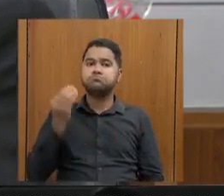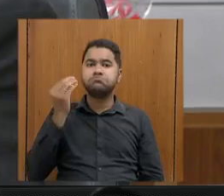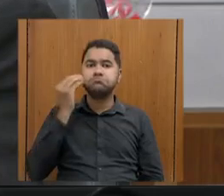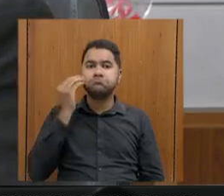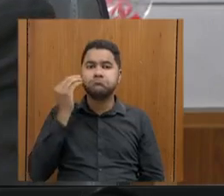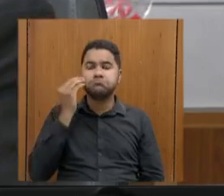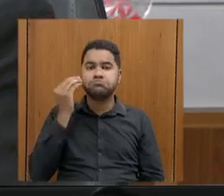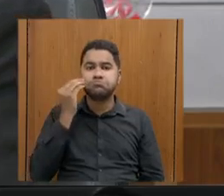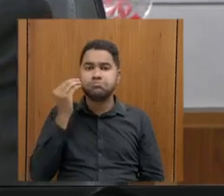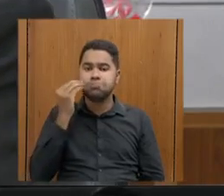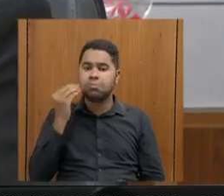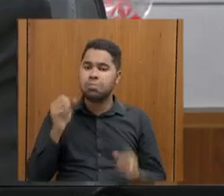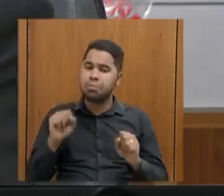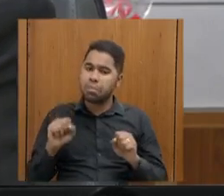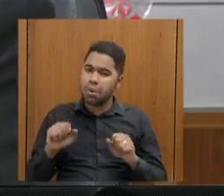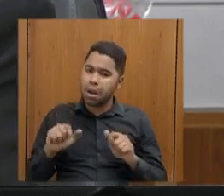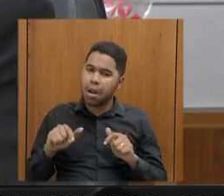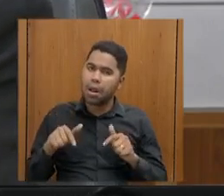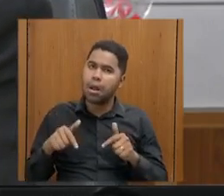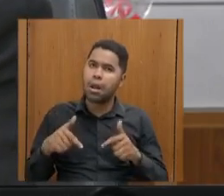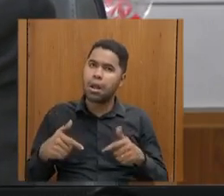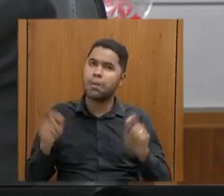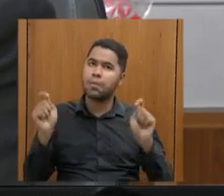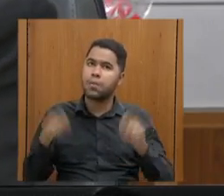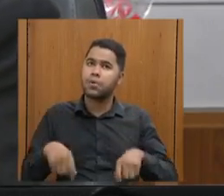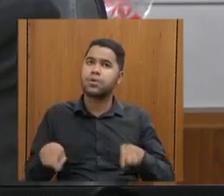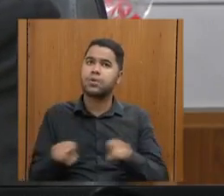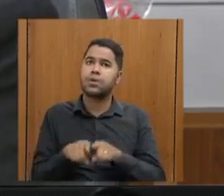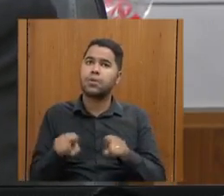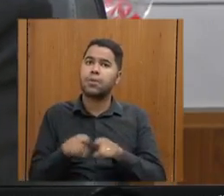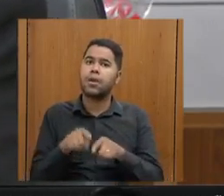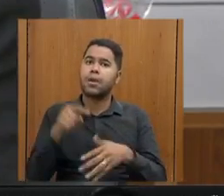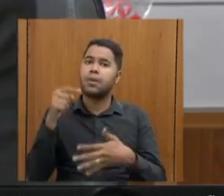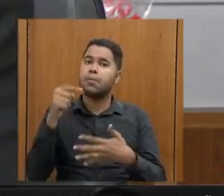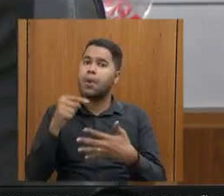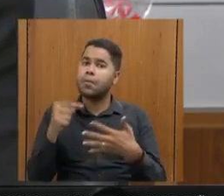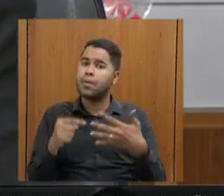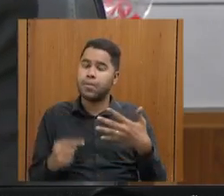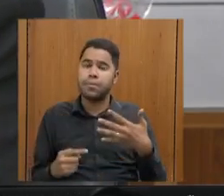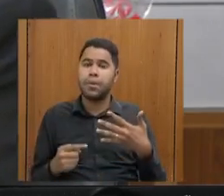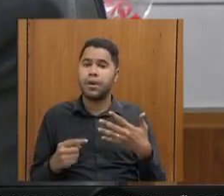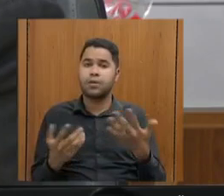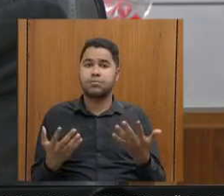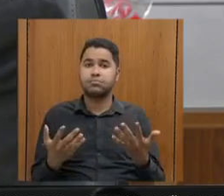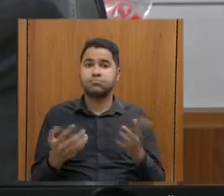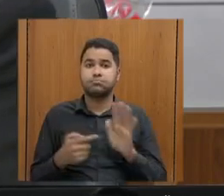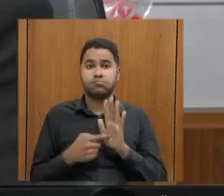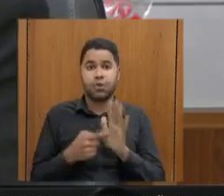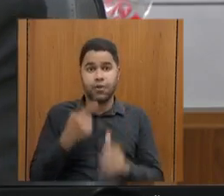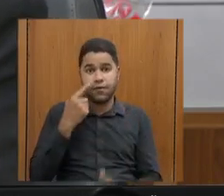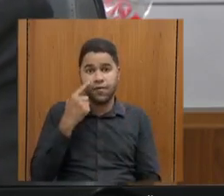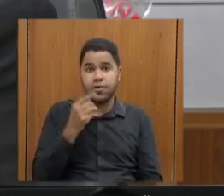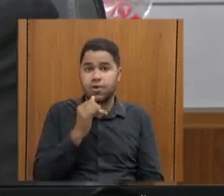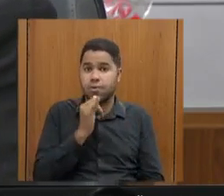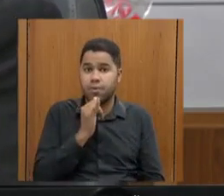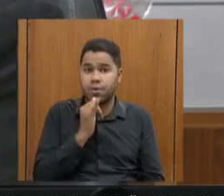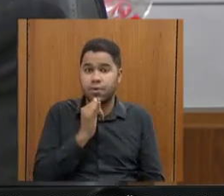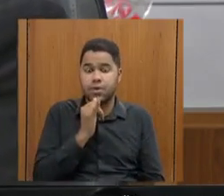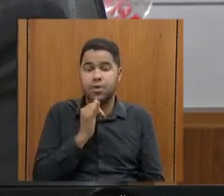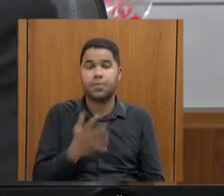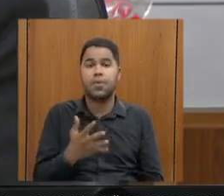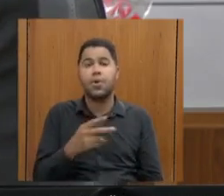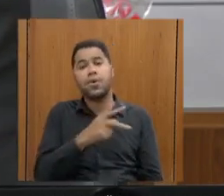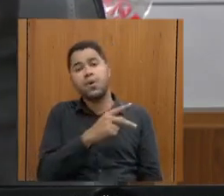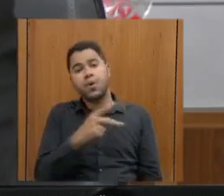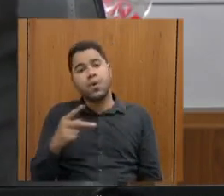mais robusta poderia ser feito também existe o bichos e não estão sendo vejo que eu fazer um presente de